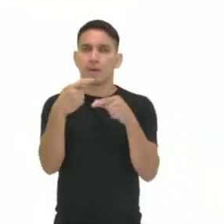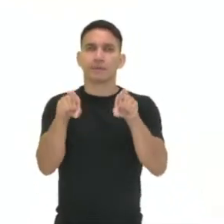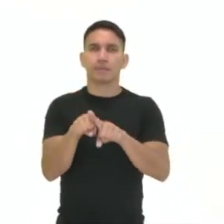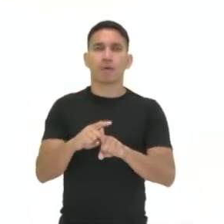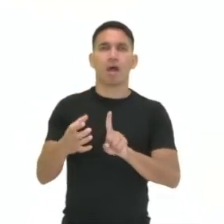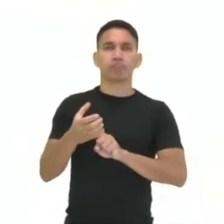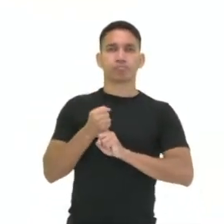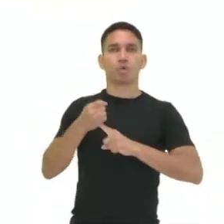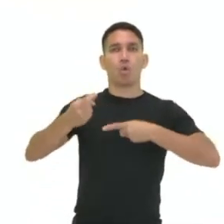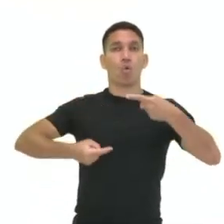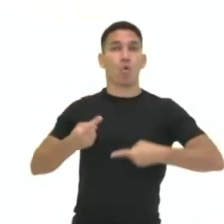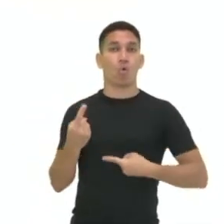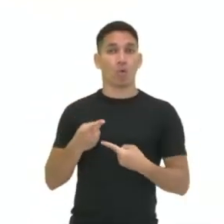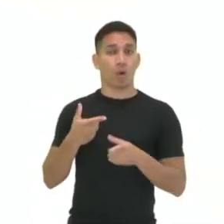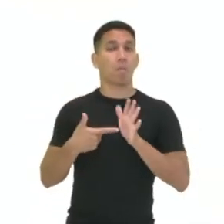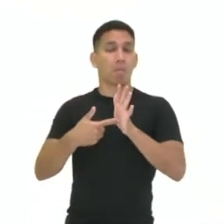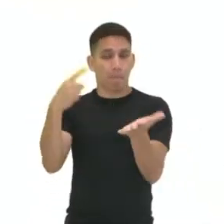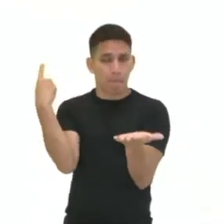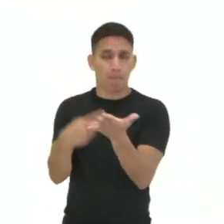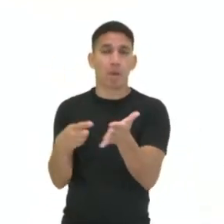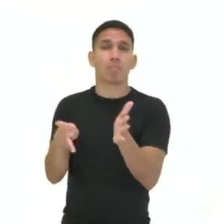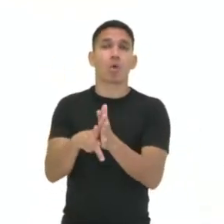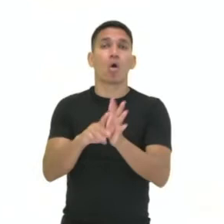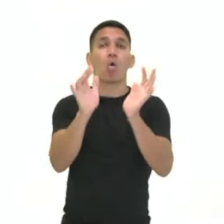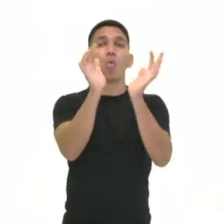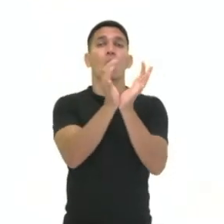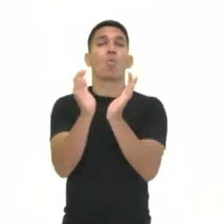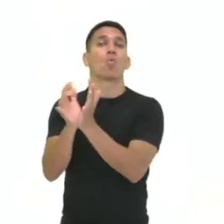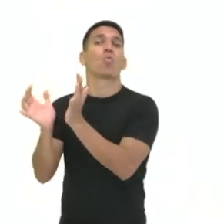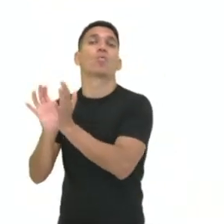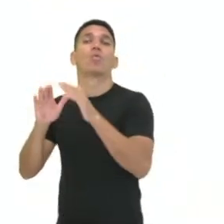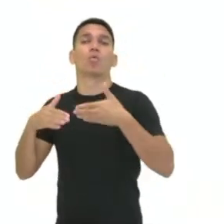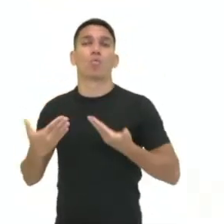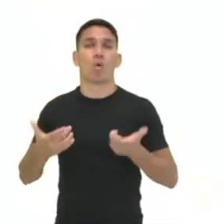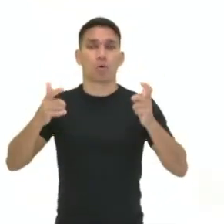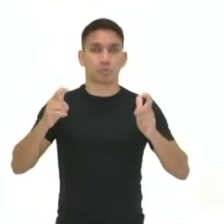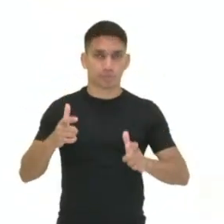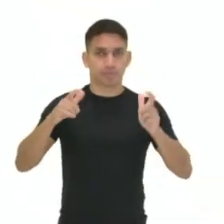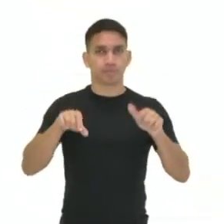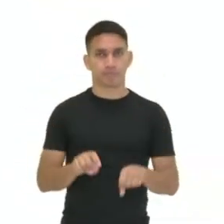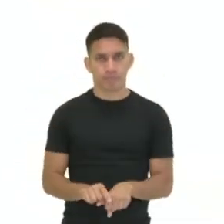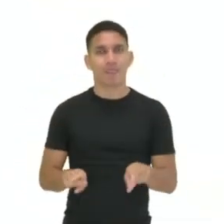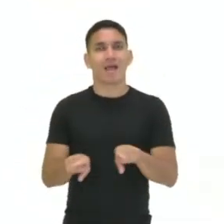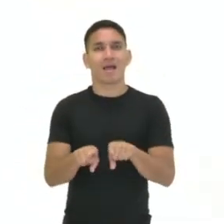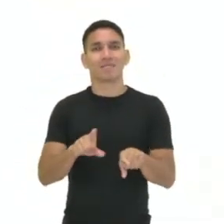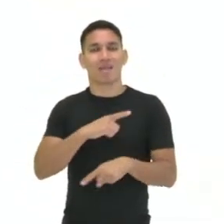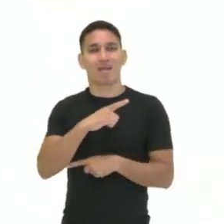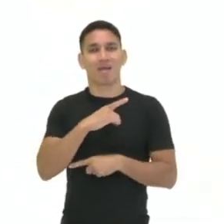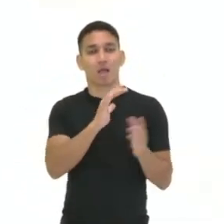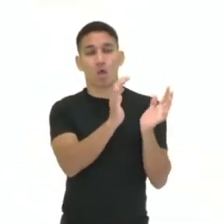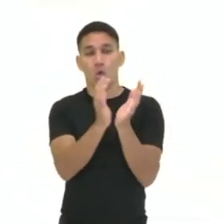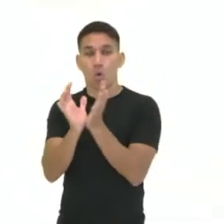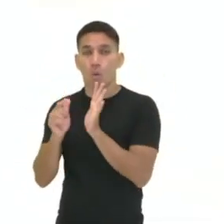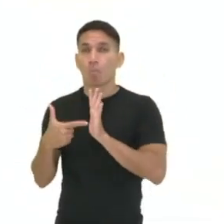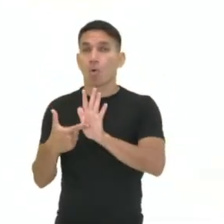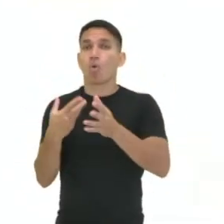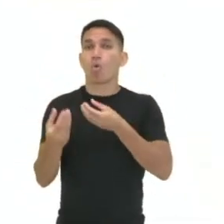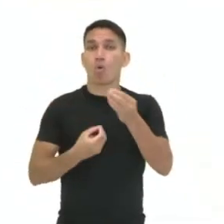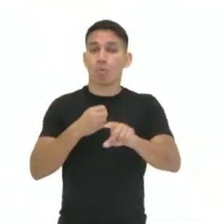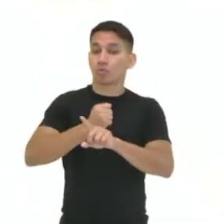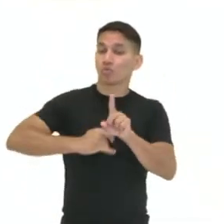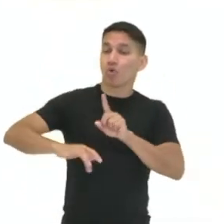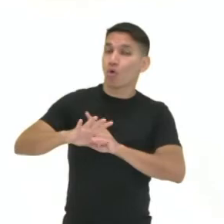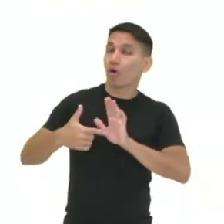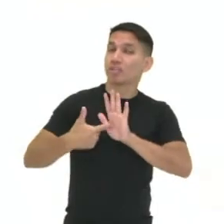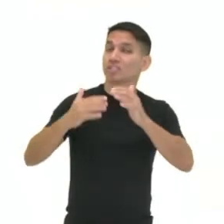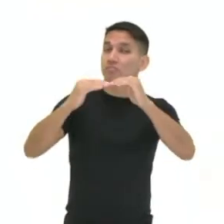vão definir esse lugar de classe, de camada. As classes expressam a forma como as desigualdades se estruturam na